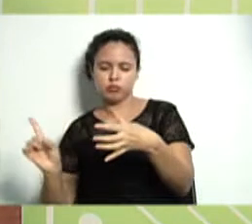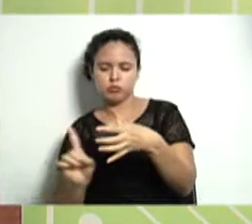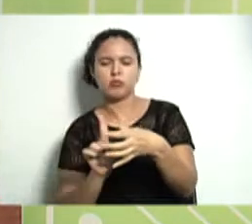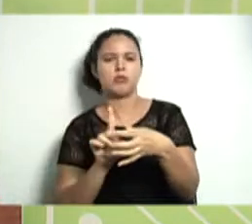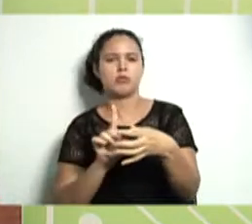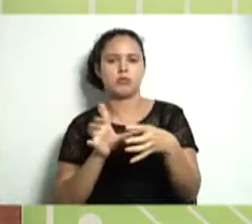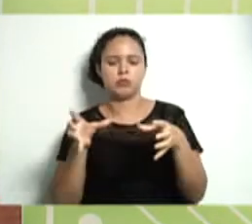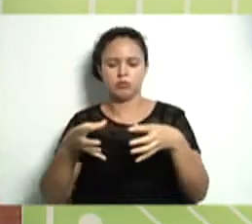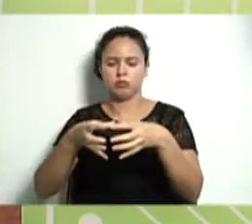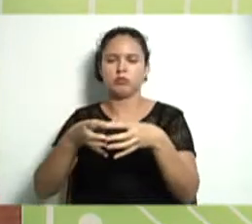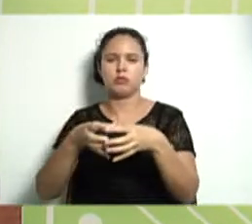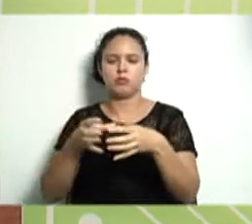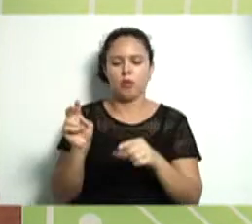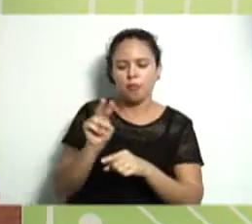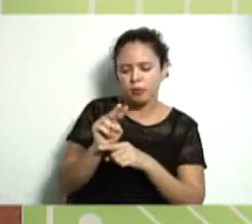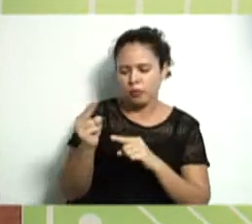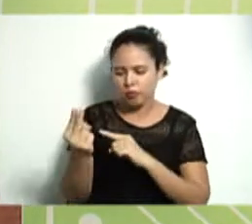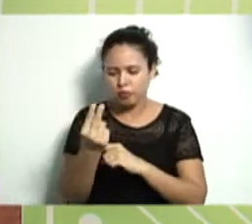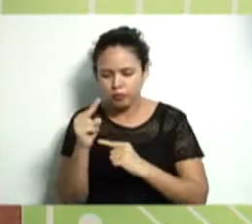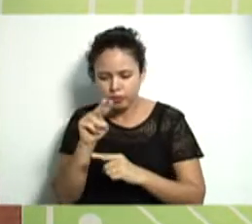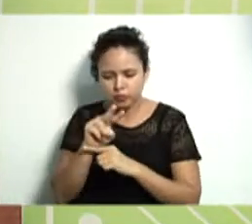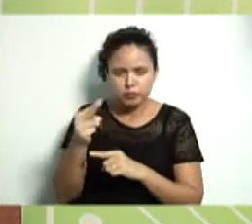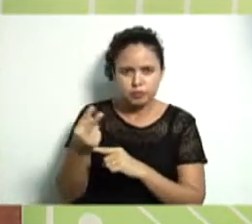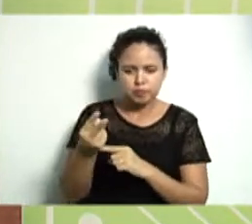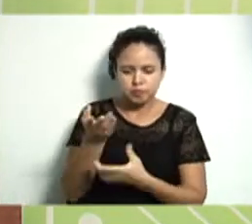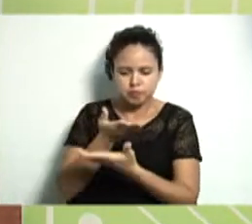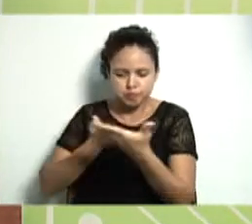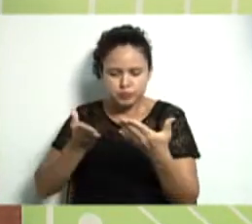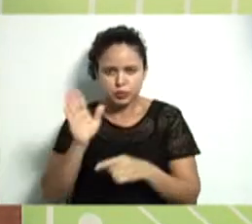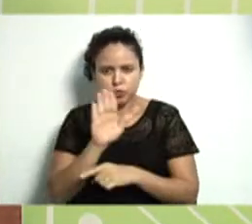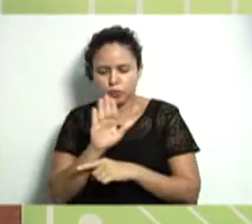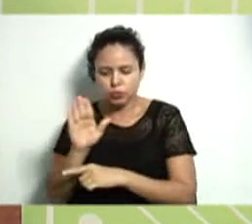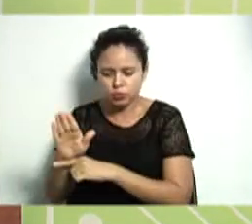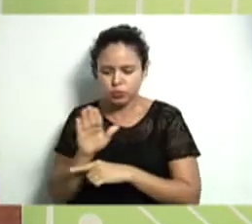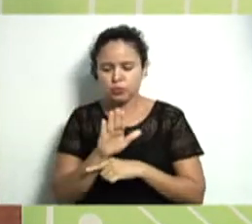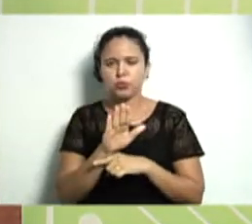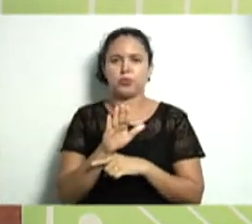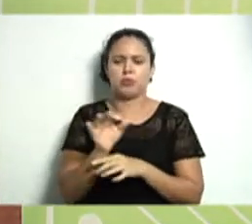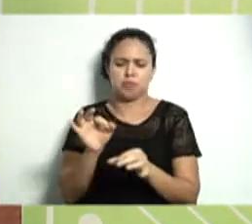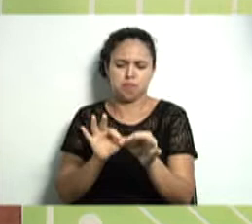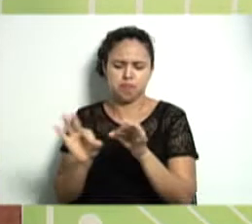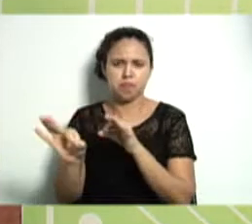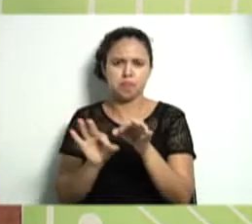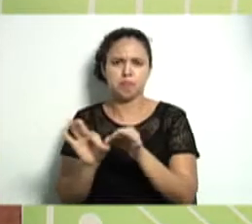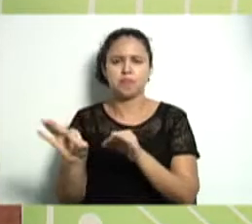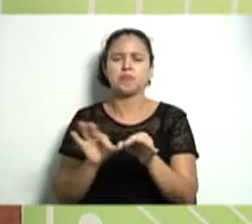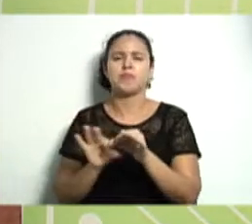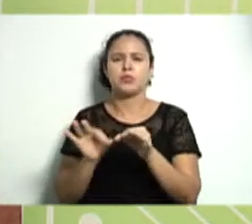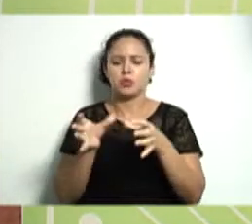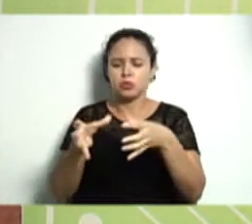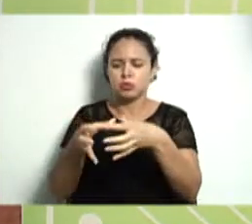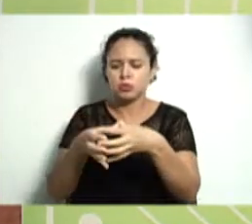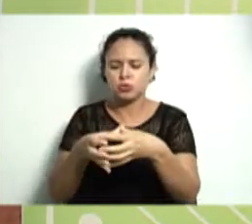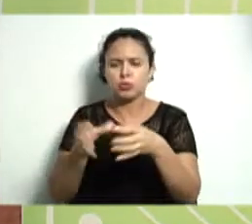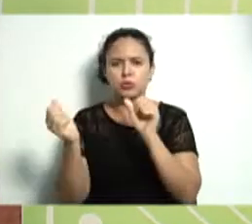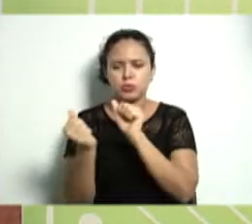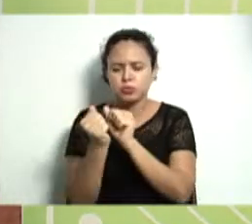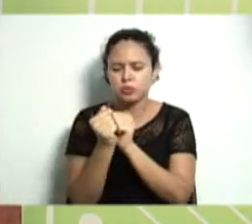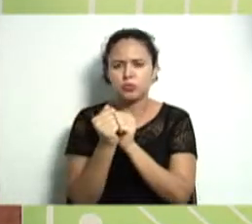juntos e nos proteger de alguns animais, nós começamos a organizar esse ficar junto,